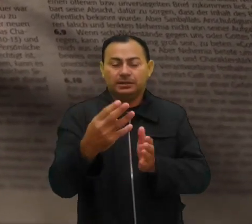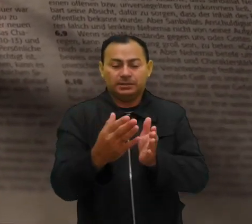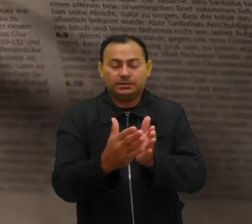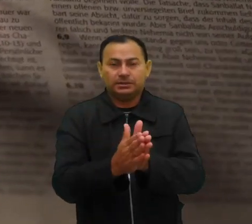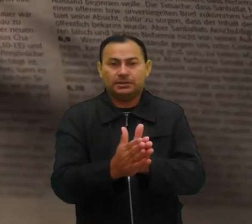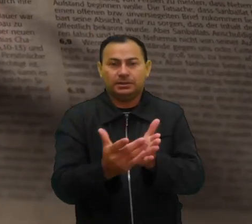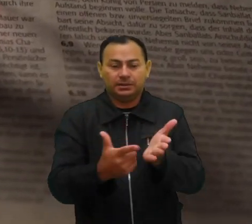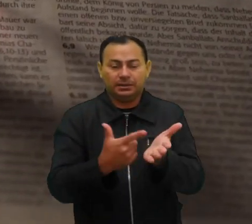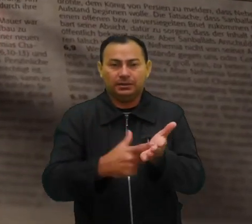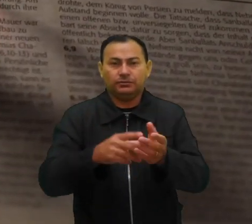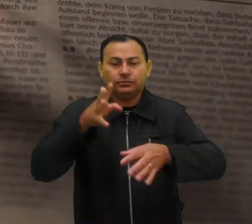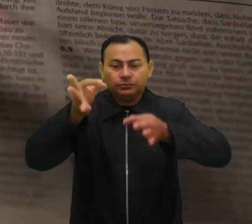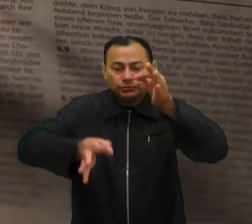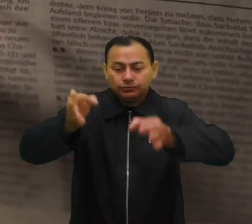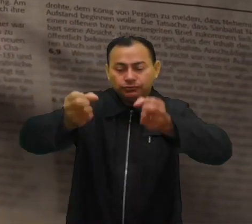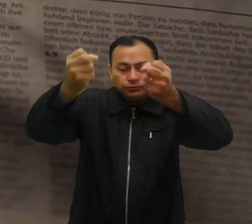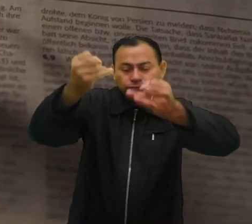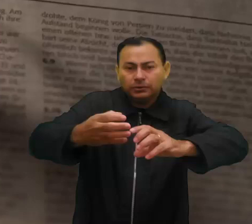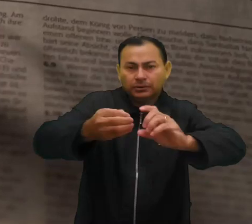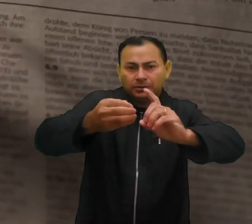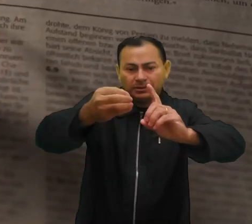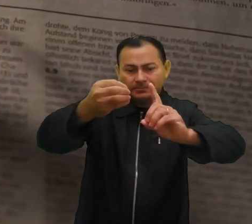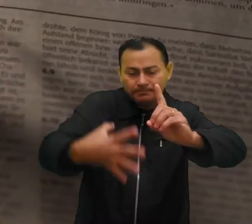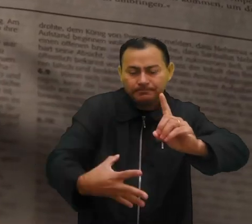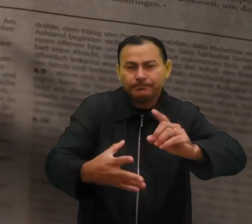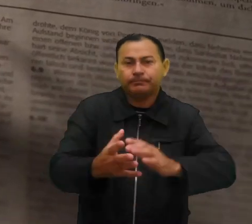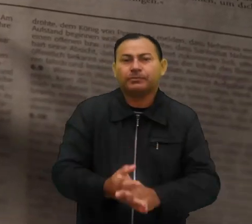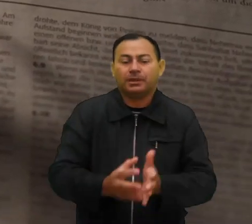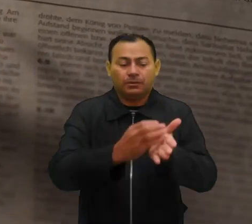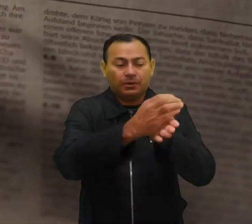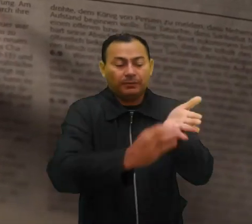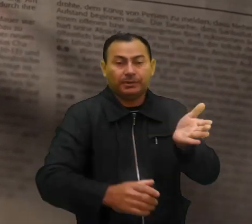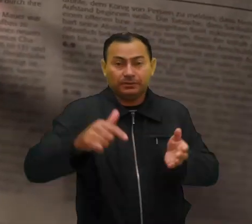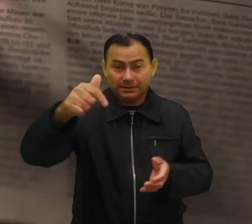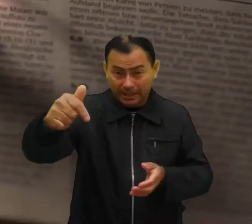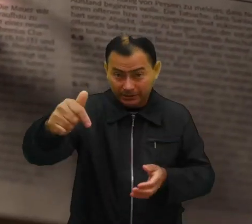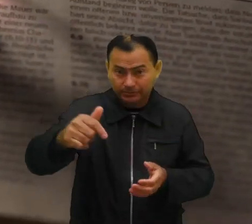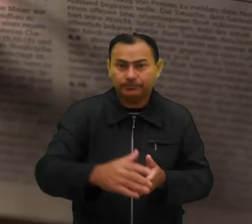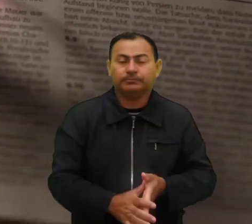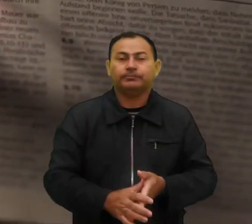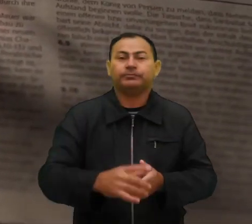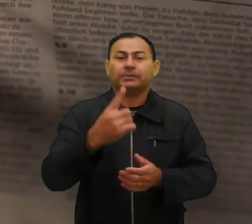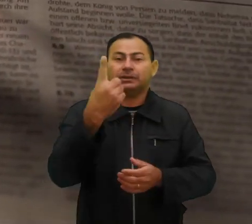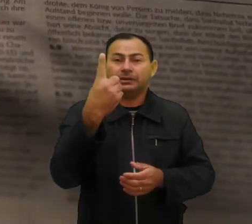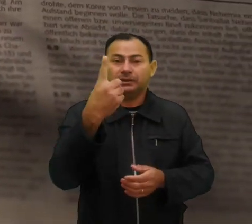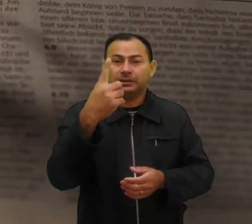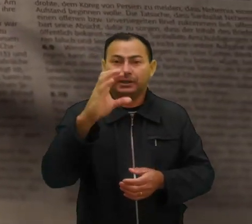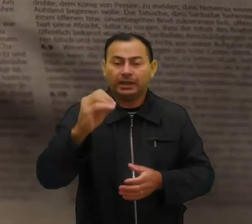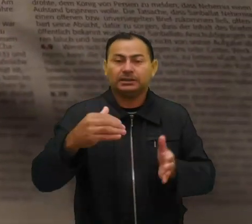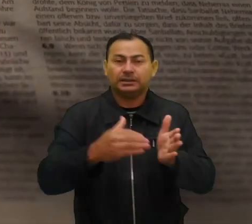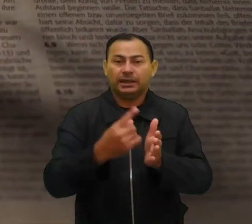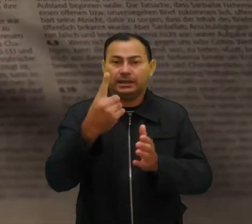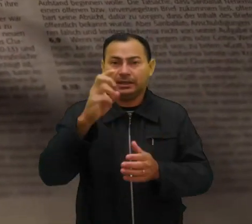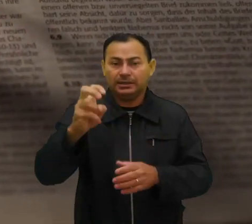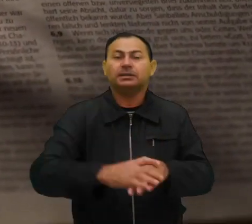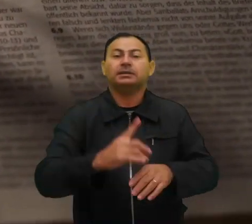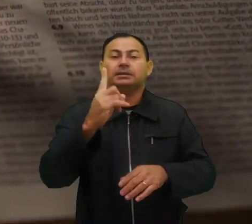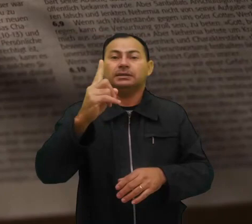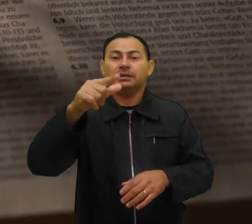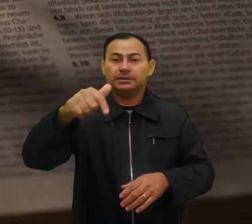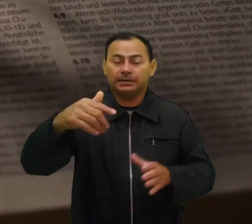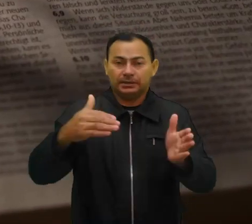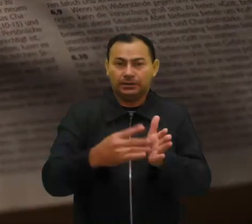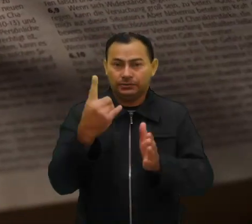de julgamentos, sobre a descrição deles. Os capítulos 7, 10 a 15 e